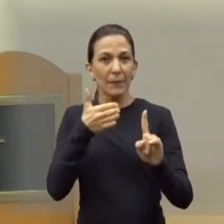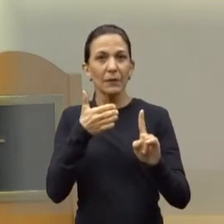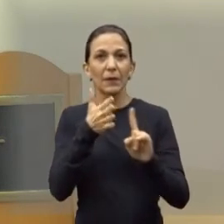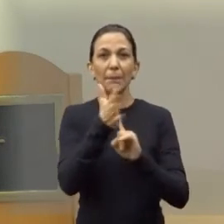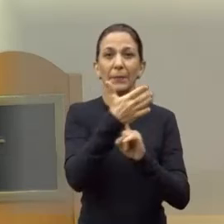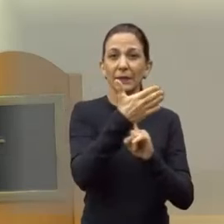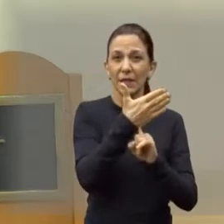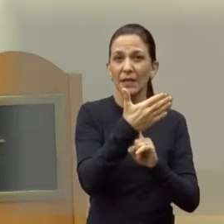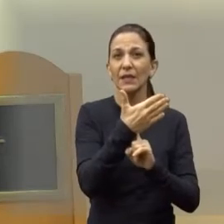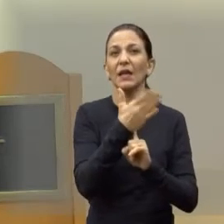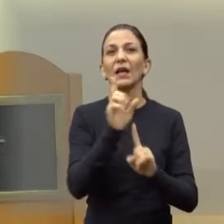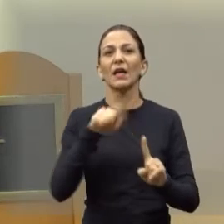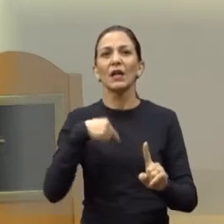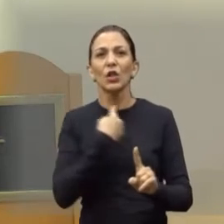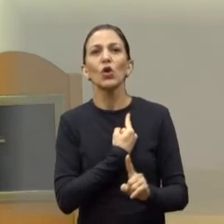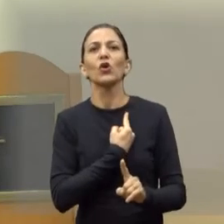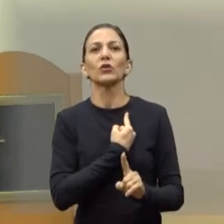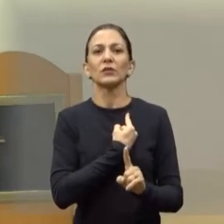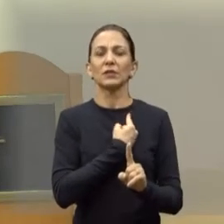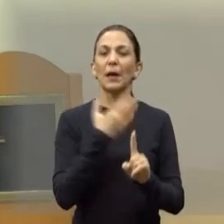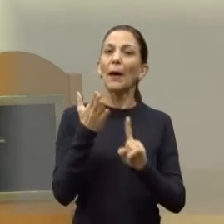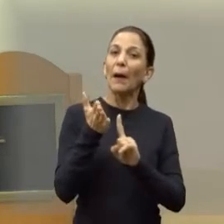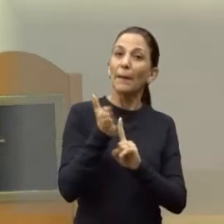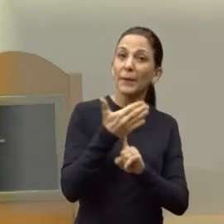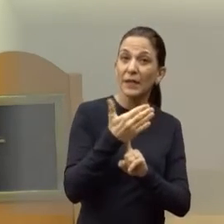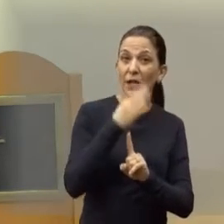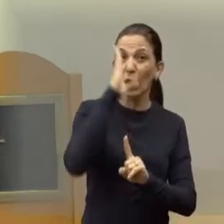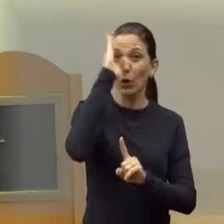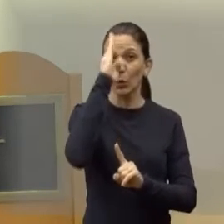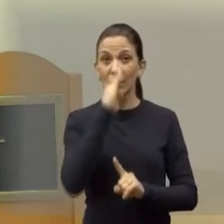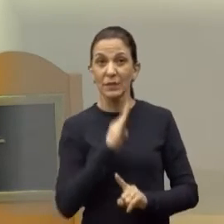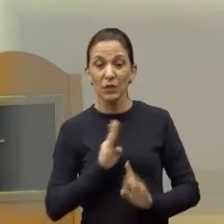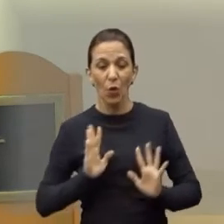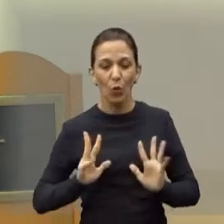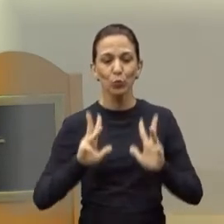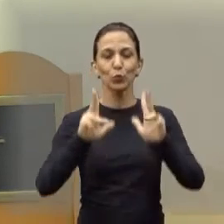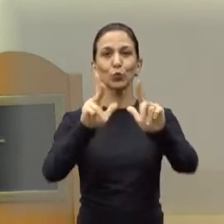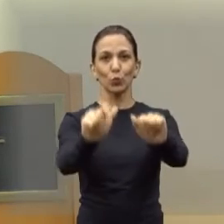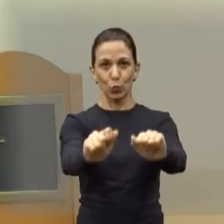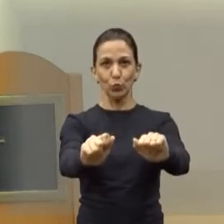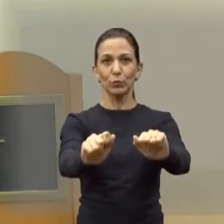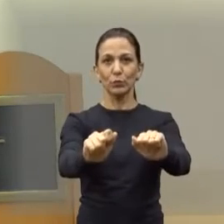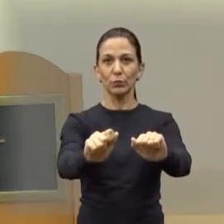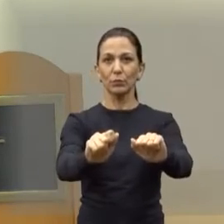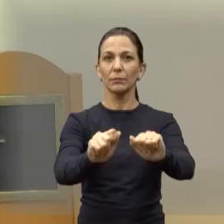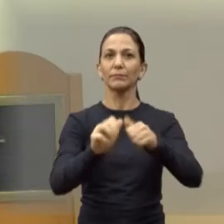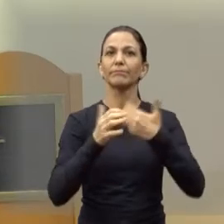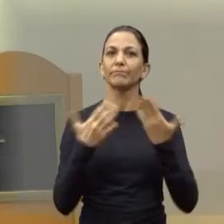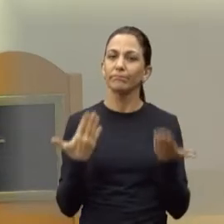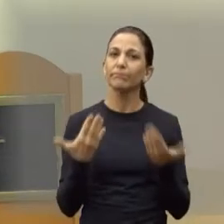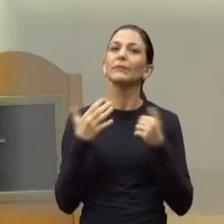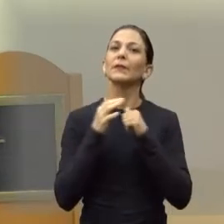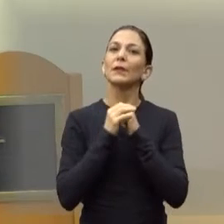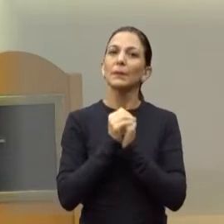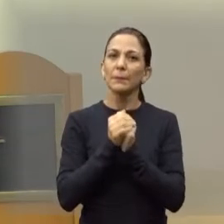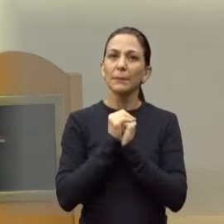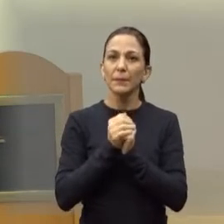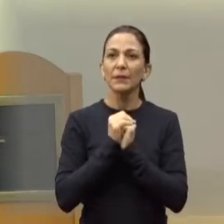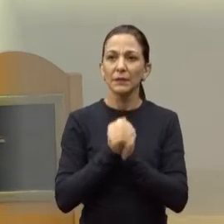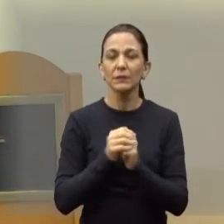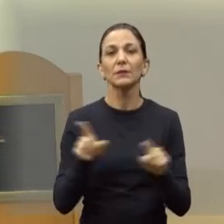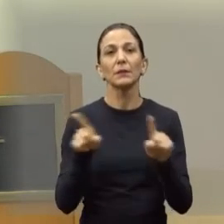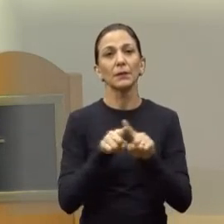é de todo nós a bandeira brasileira é de todo Nós paramenizo também todas